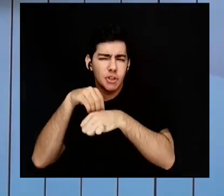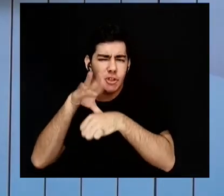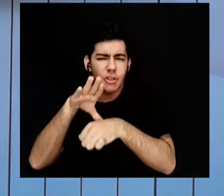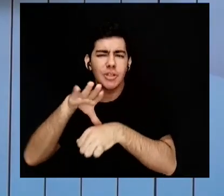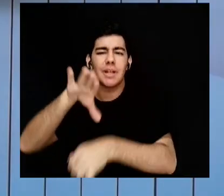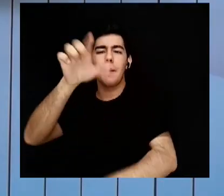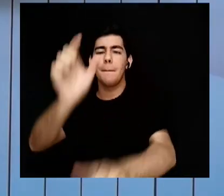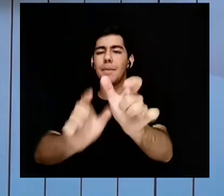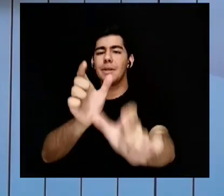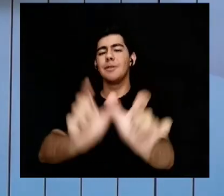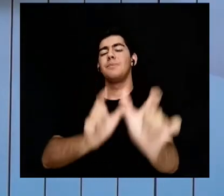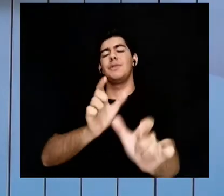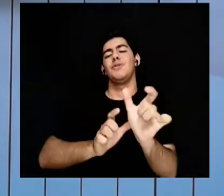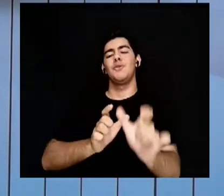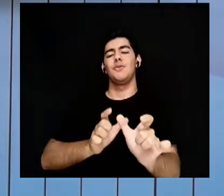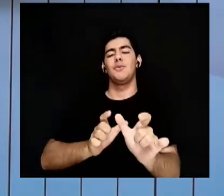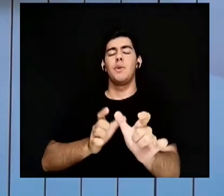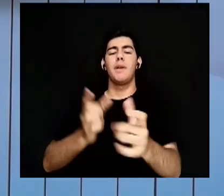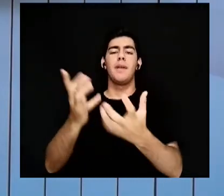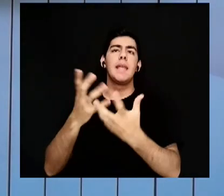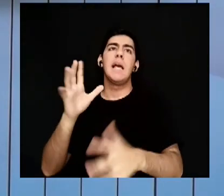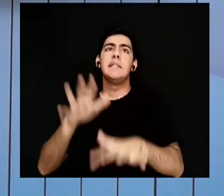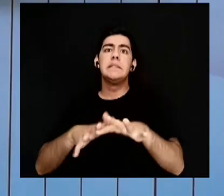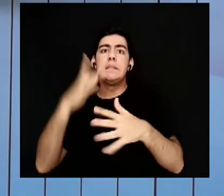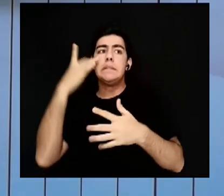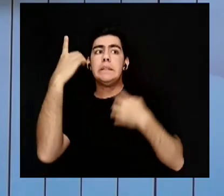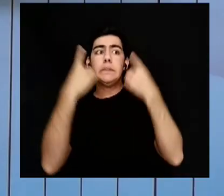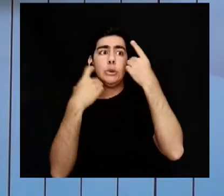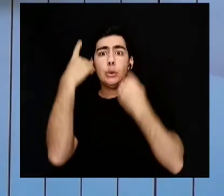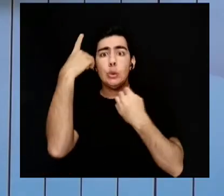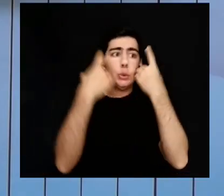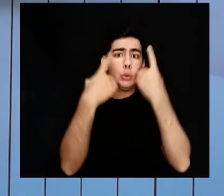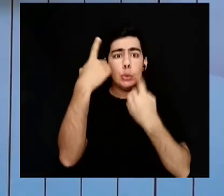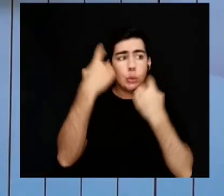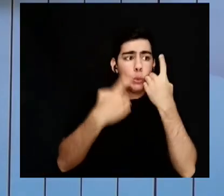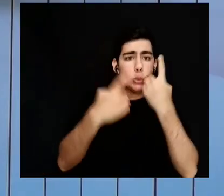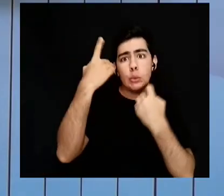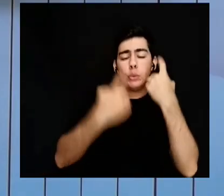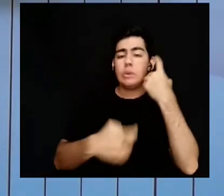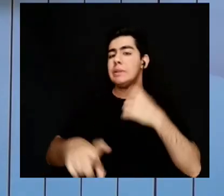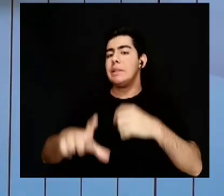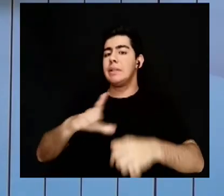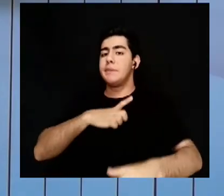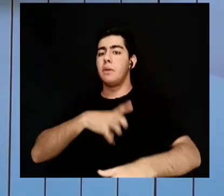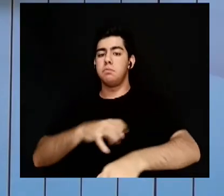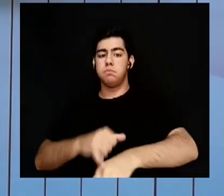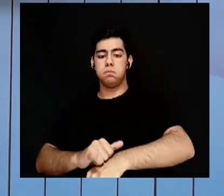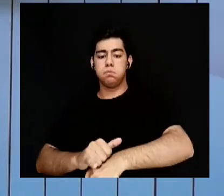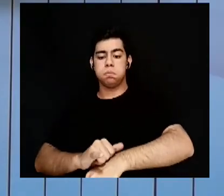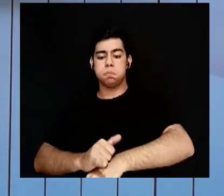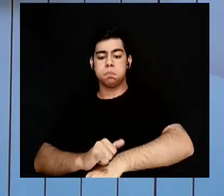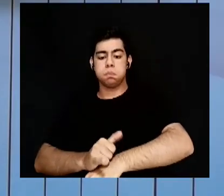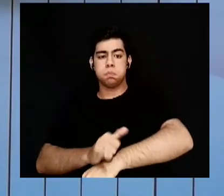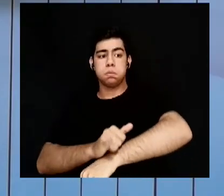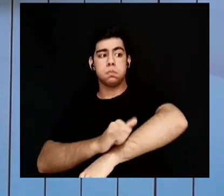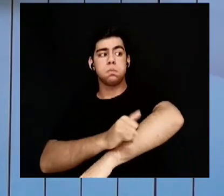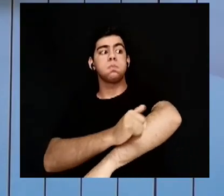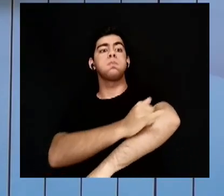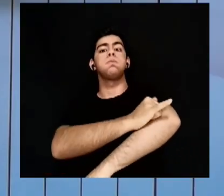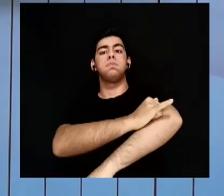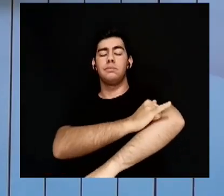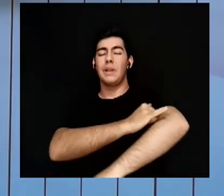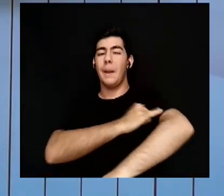estão preocupadas, né, que estão tendo aí um aumento de peso, preocupadas com a obesidade. A doutora,